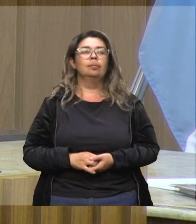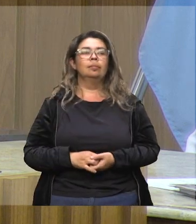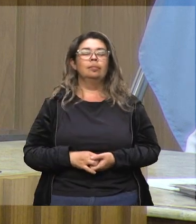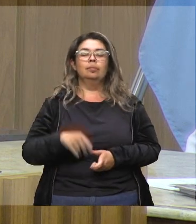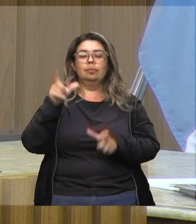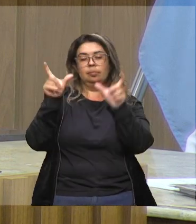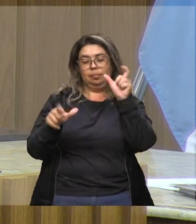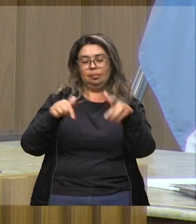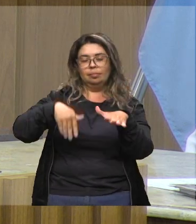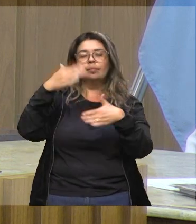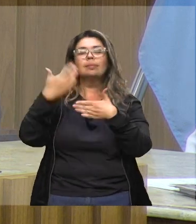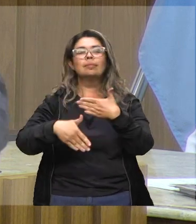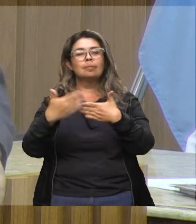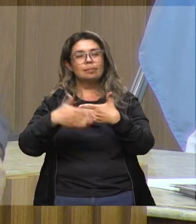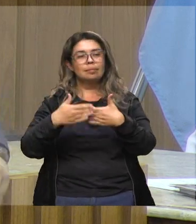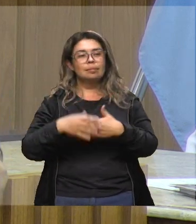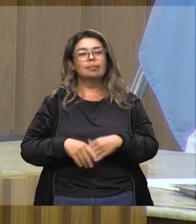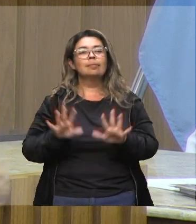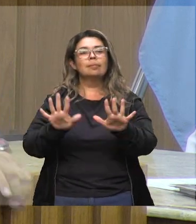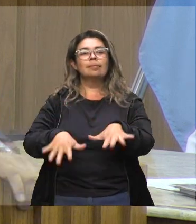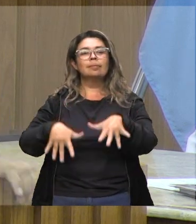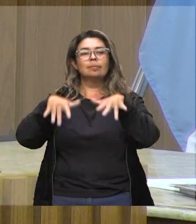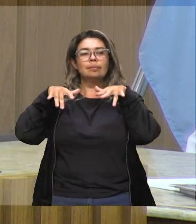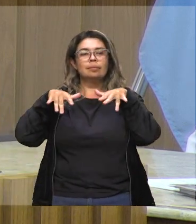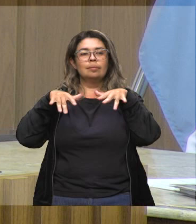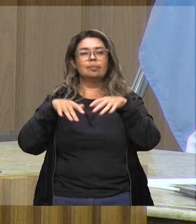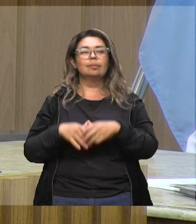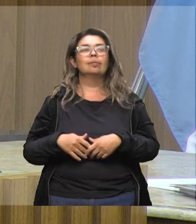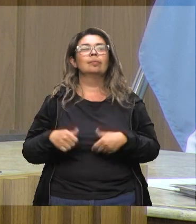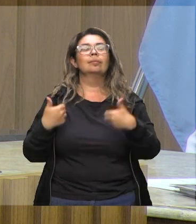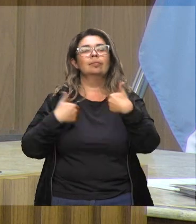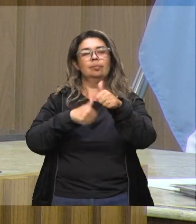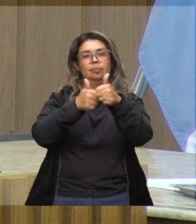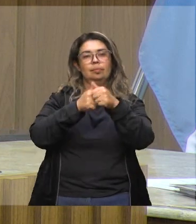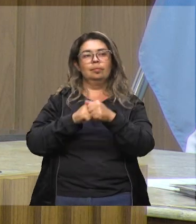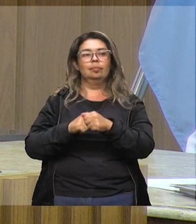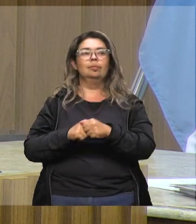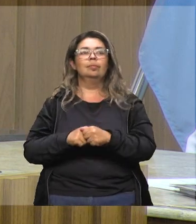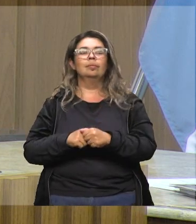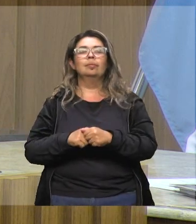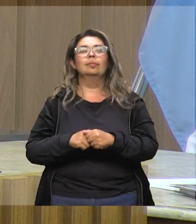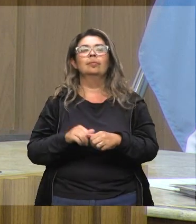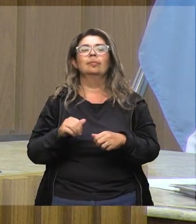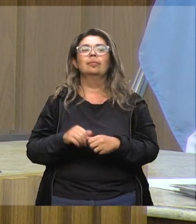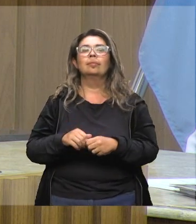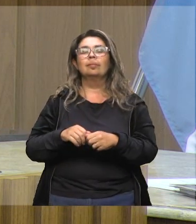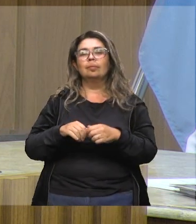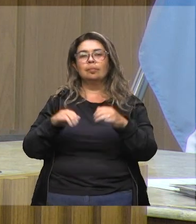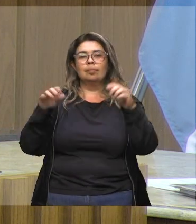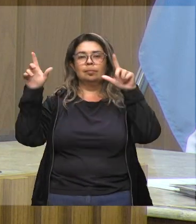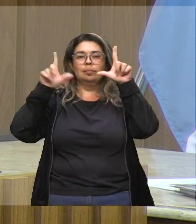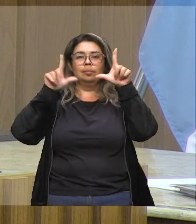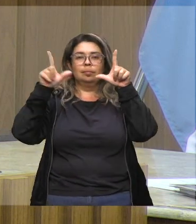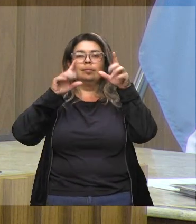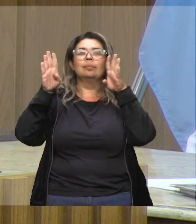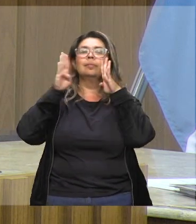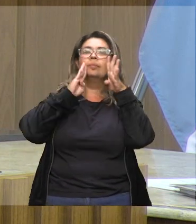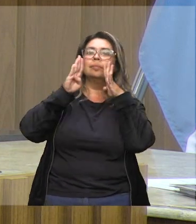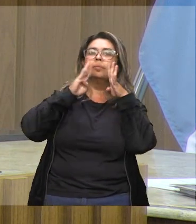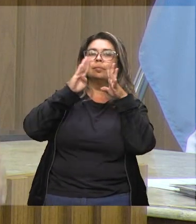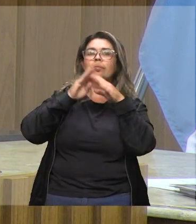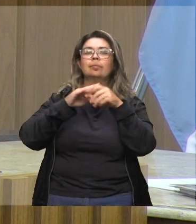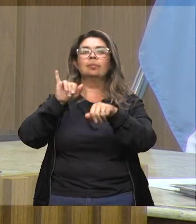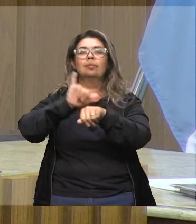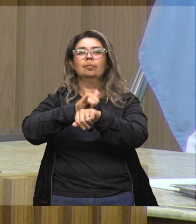aqui presente nesse plenário, público que nos acompanha pelas diversas meios de comunicação, Facebook,